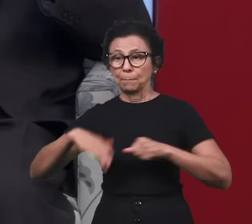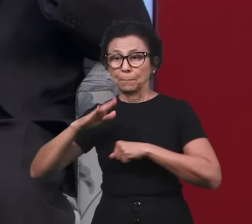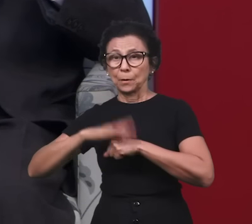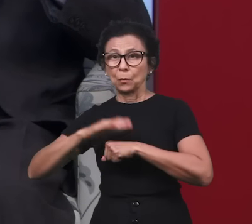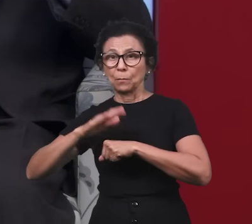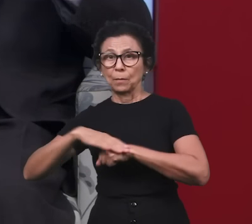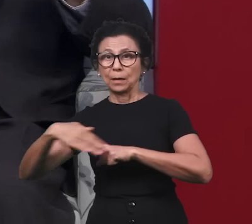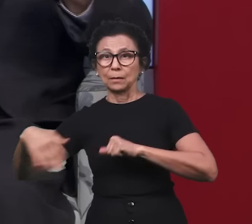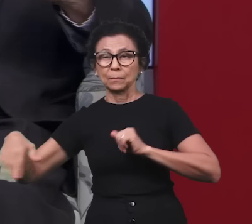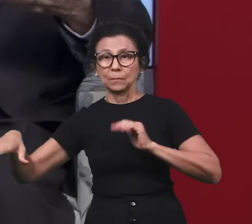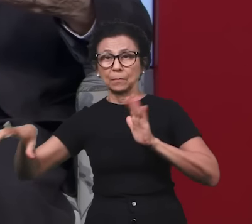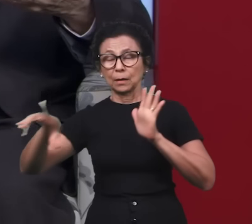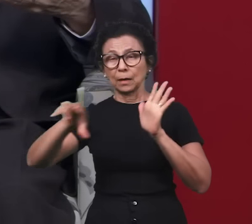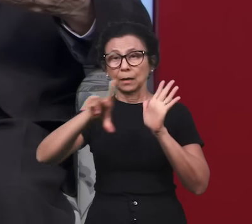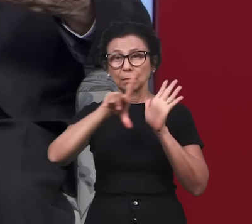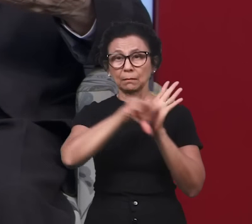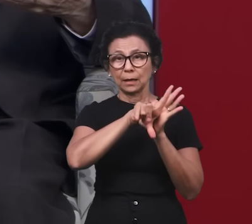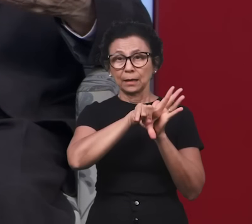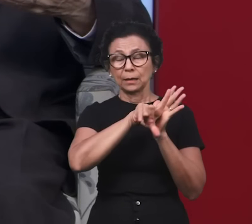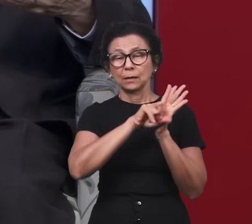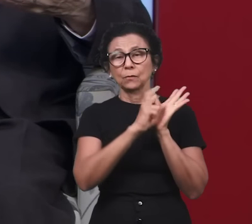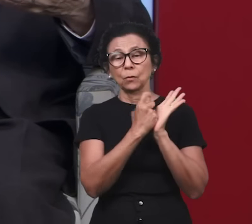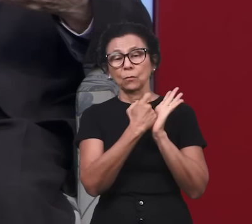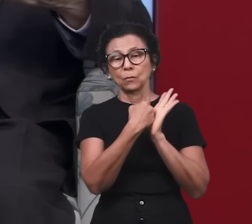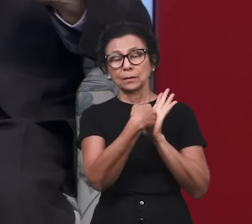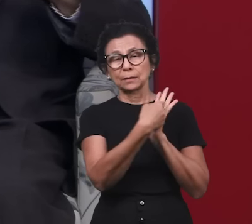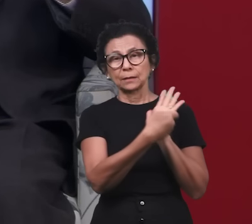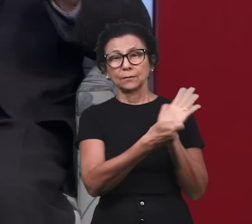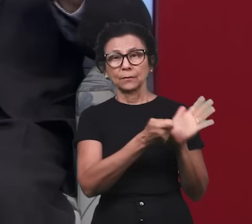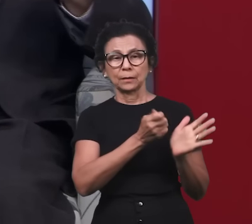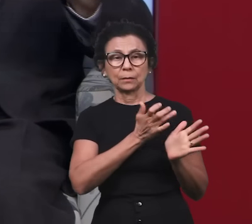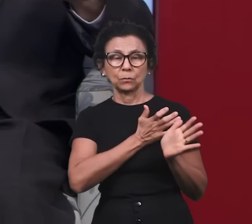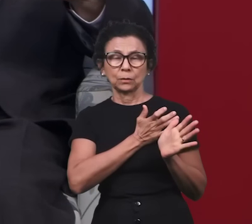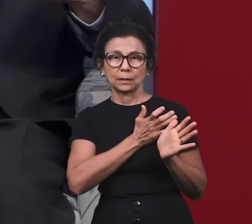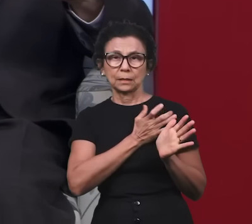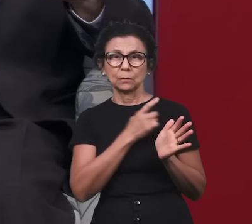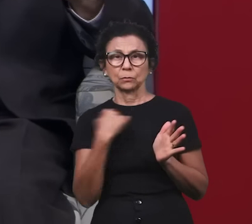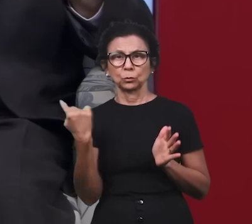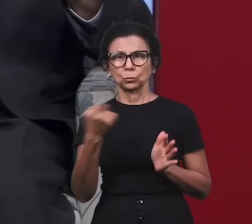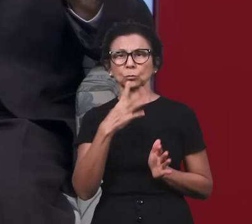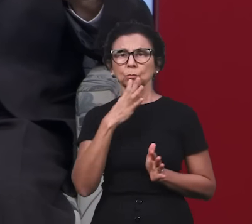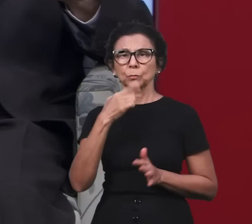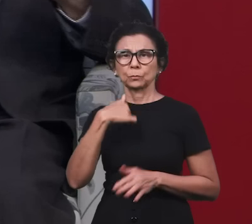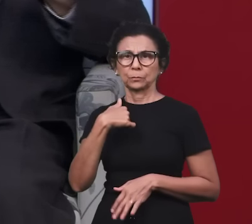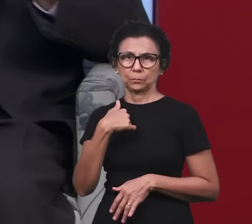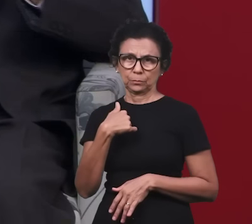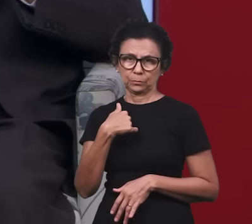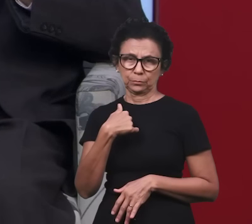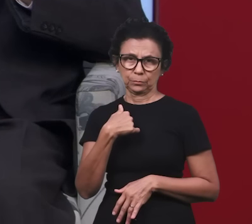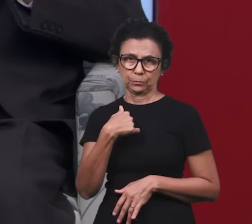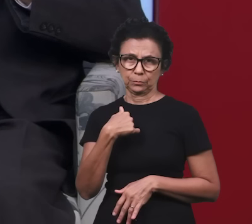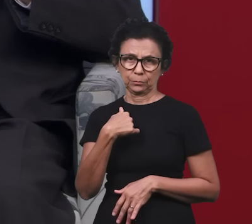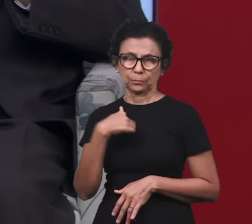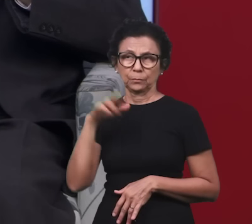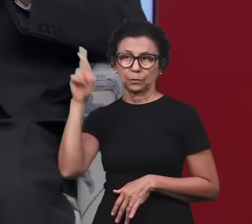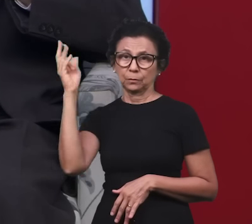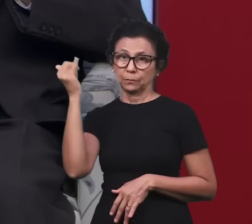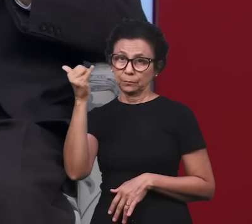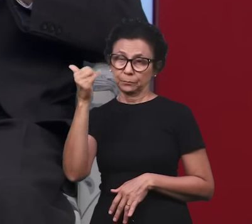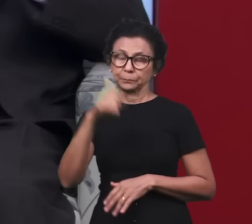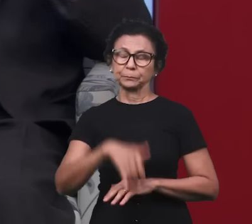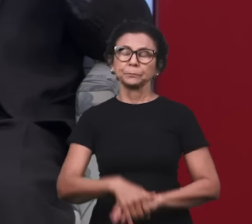lei nos seus corações e todos me conhecerão. Ele estava